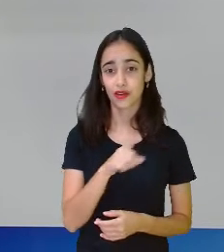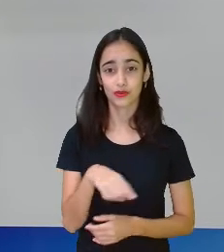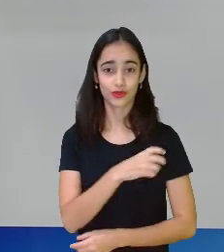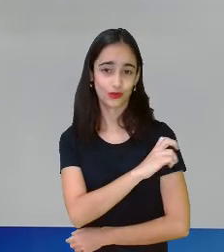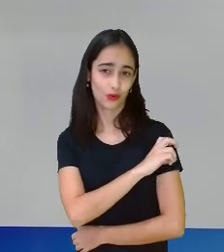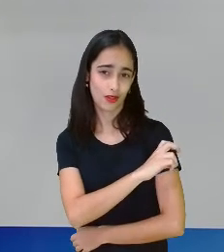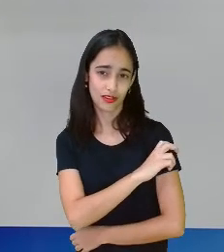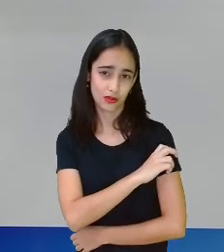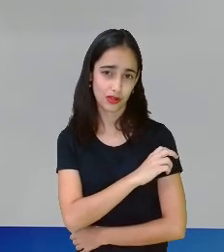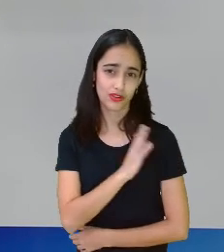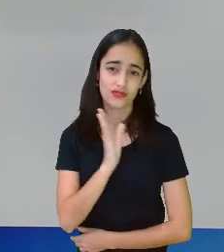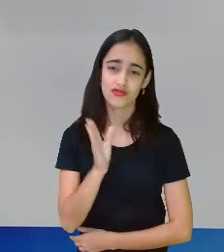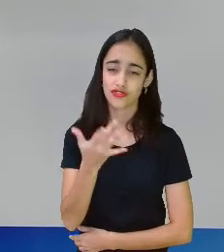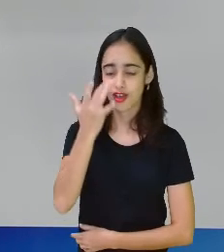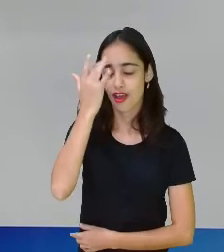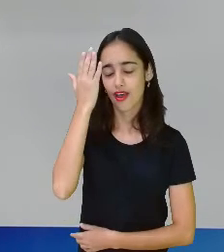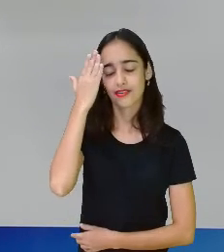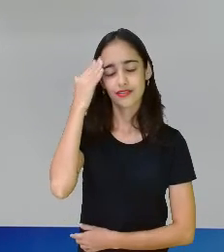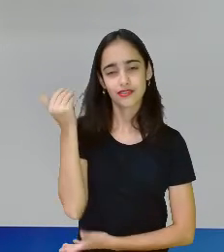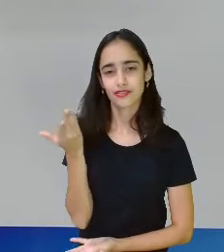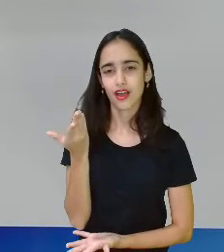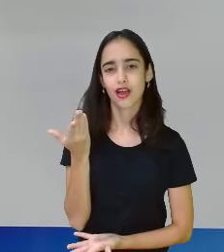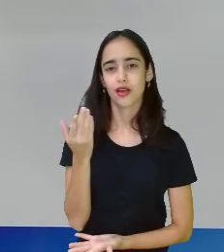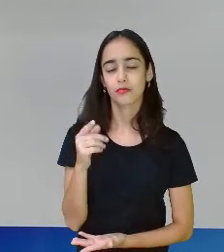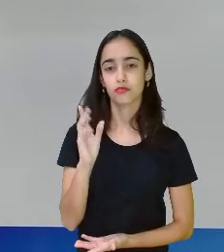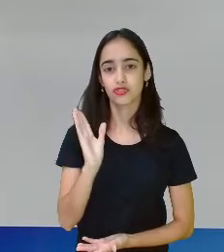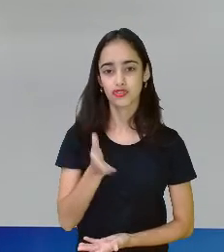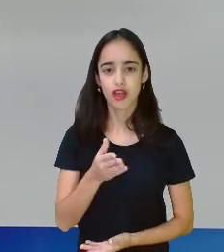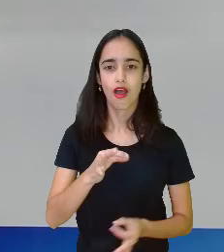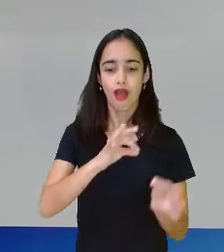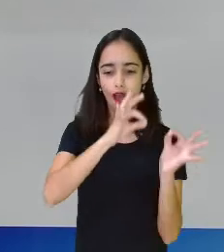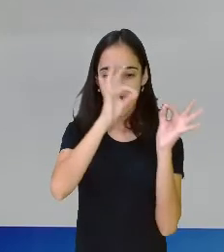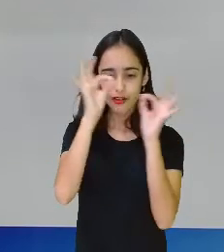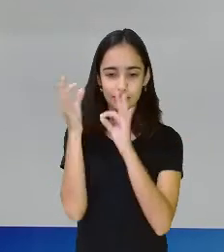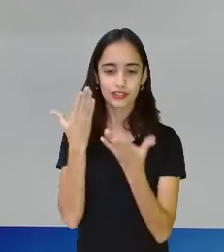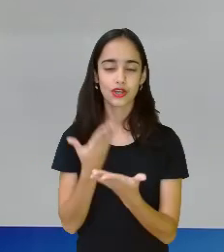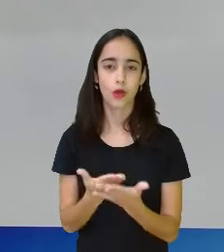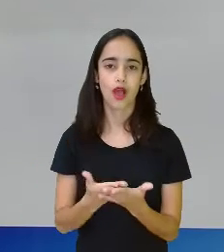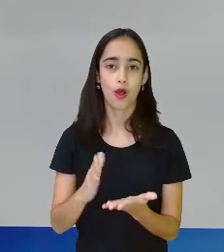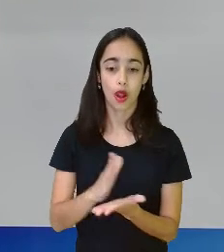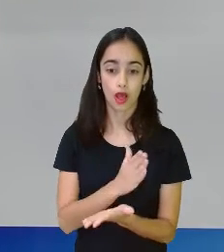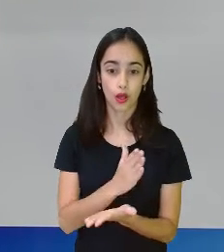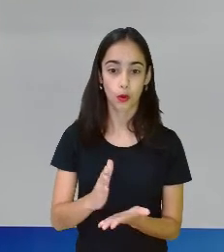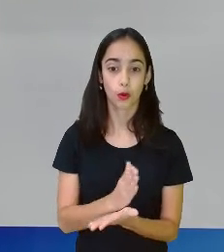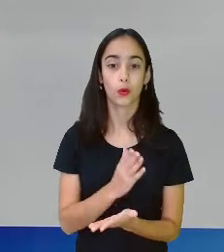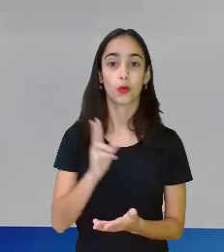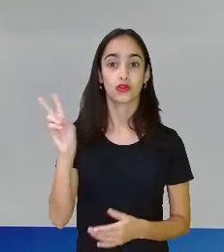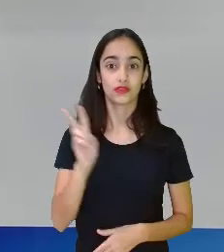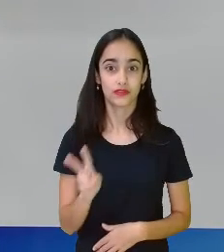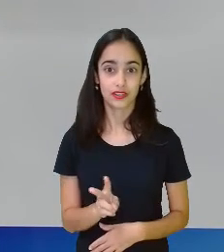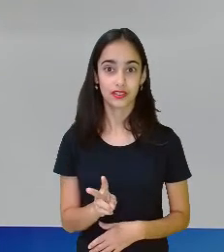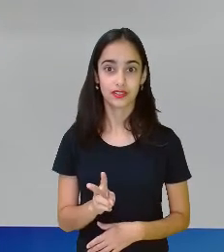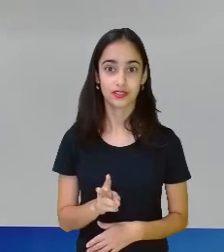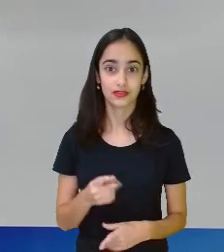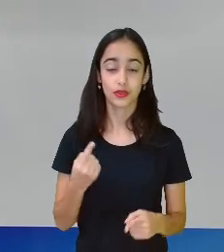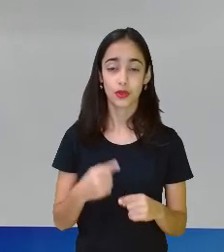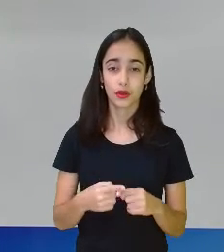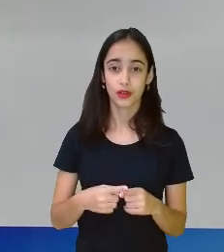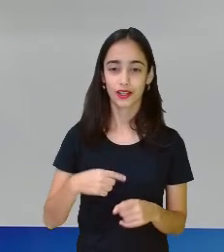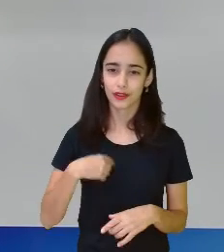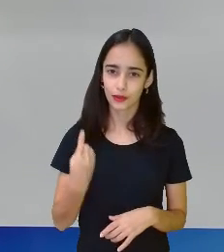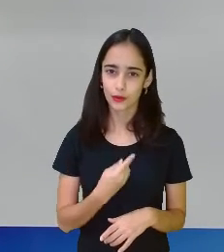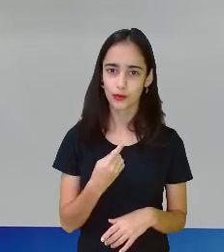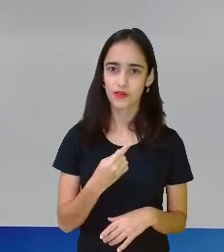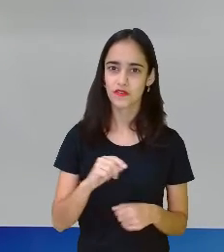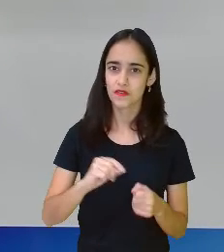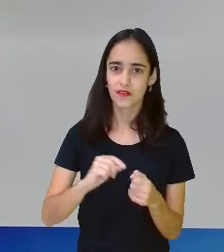ano, que já assistiu essa aula algumas vezes, mas às vezes a gente vai fazer tão rápido que é uma coisa que a gente